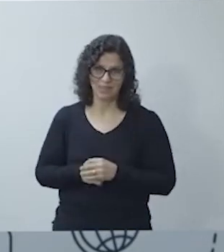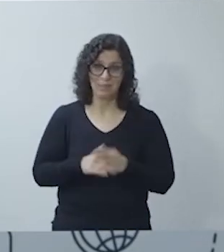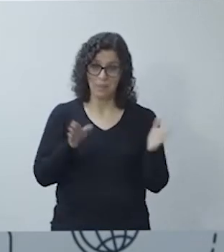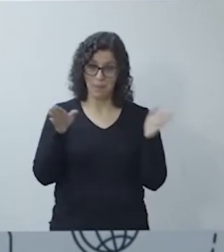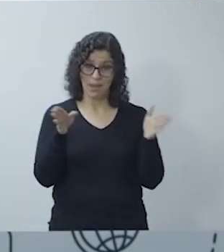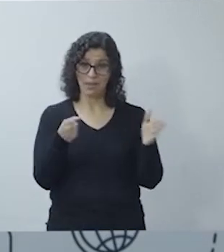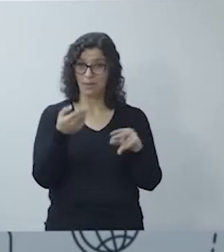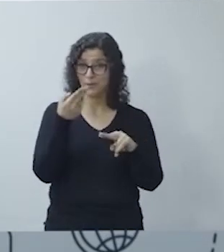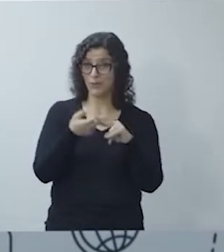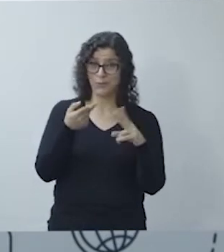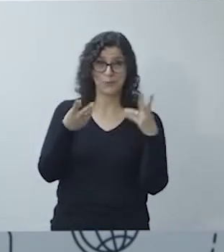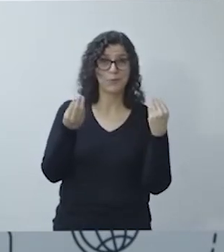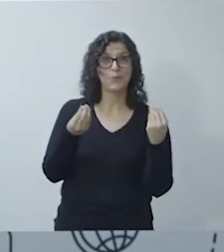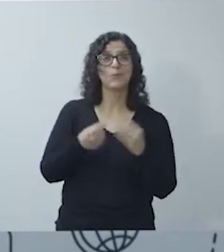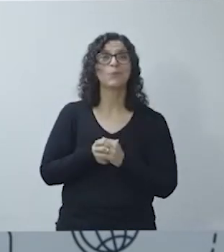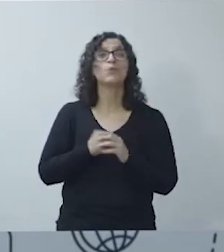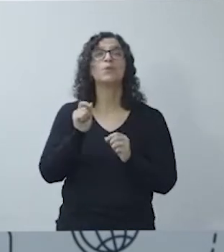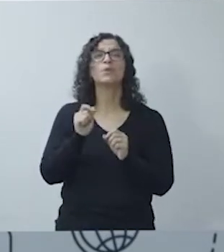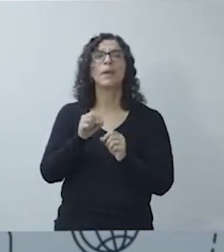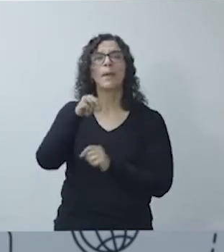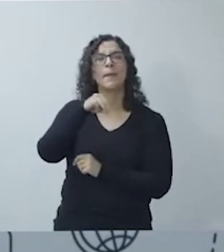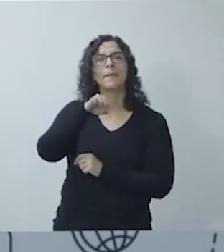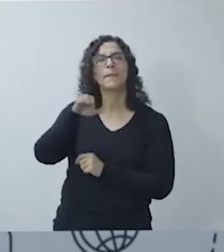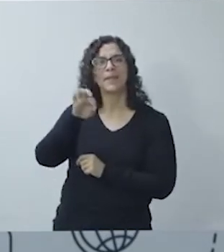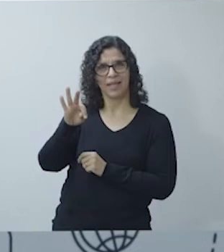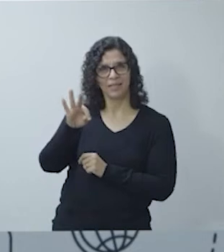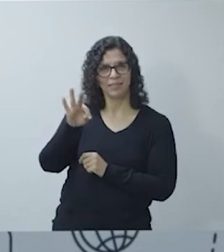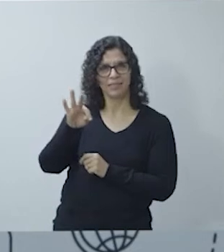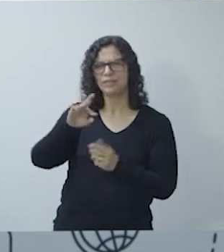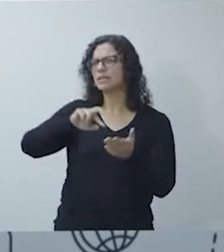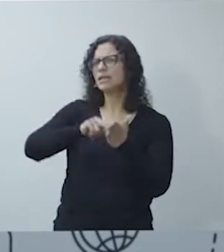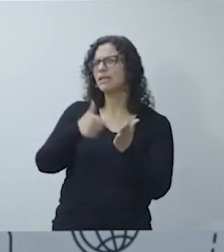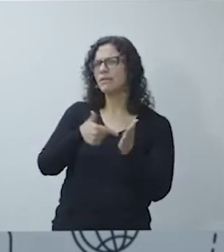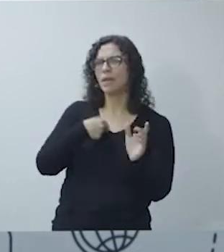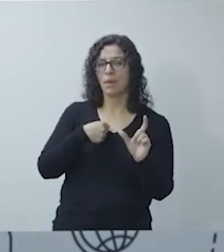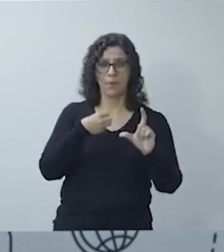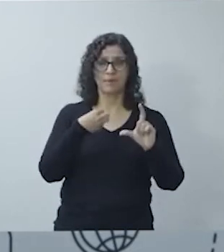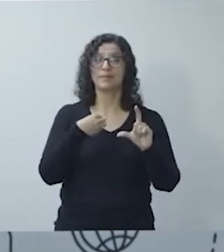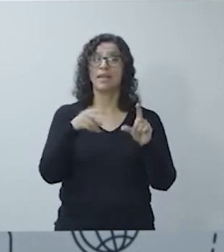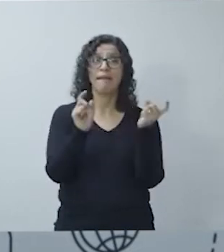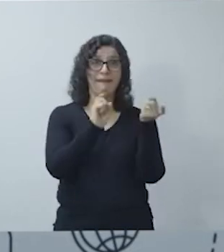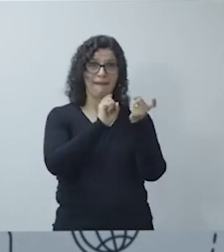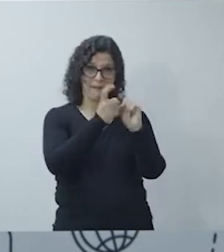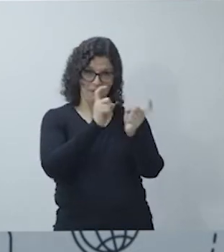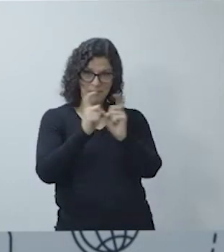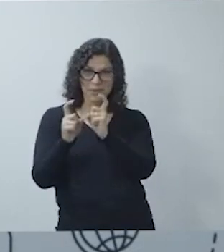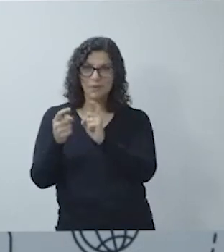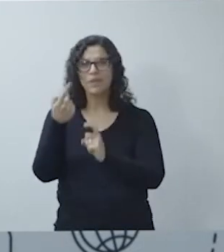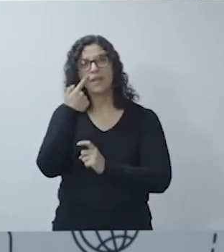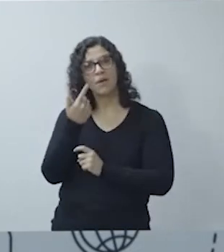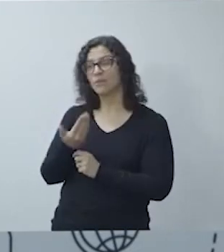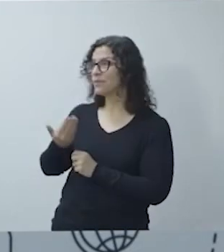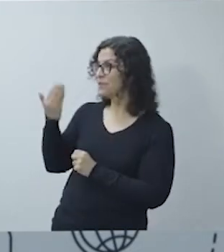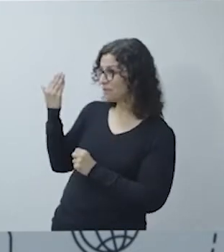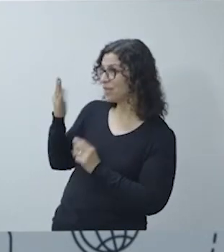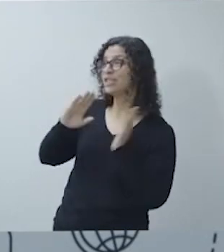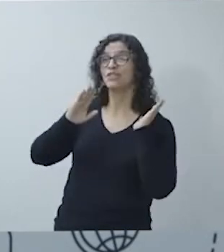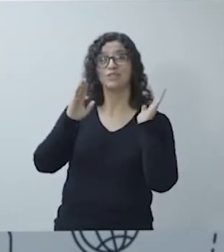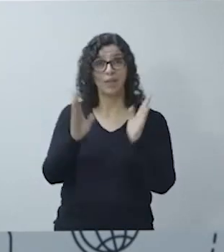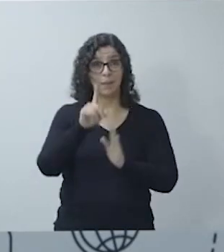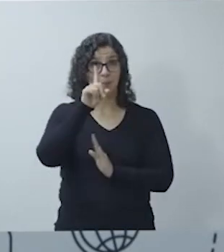né, acabou conhecendo, que são o quê? Os meetings, as reuniões. Então, olha só, lá